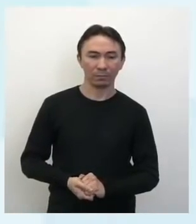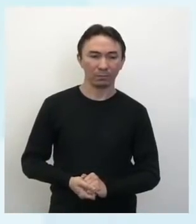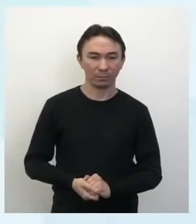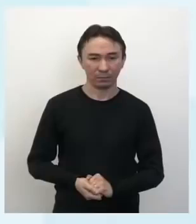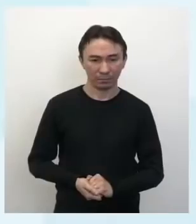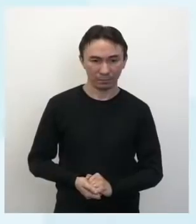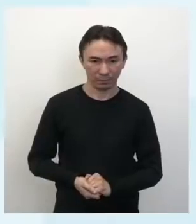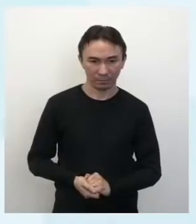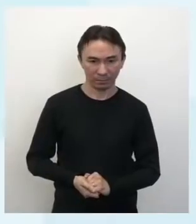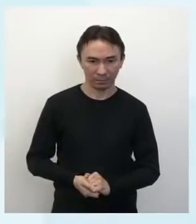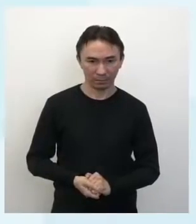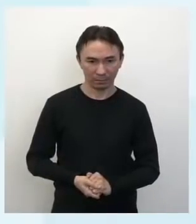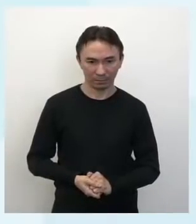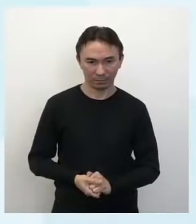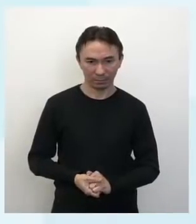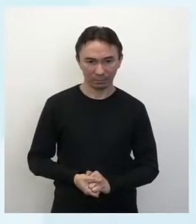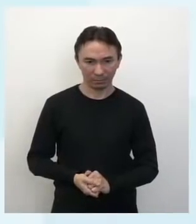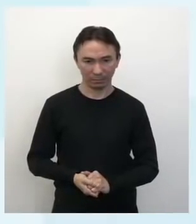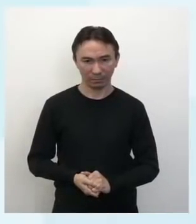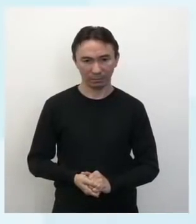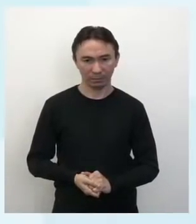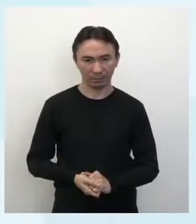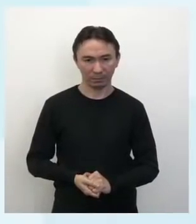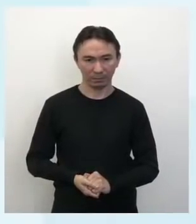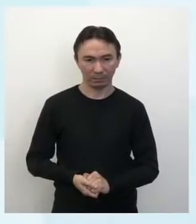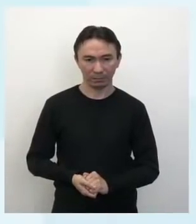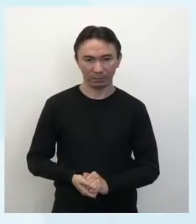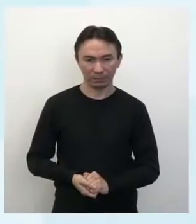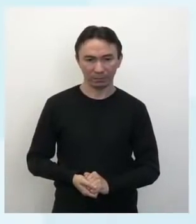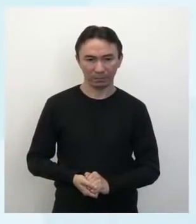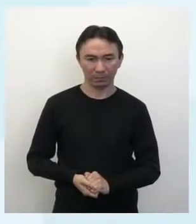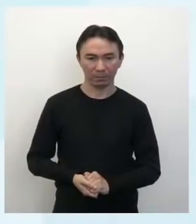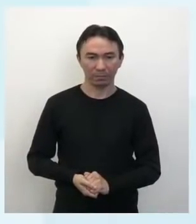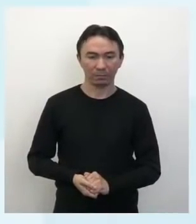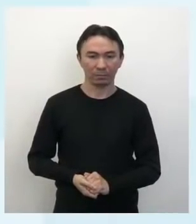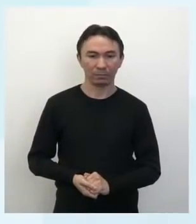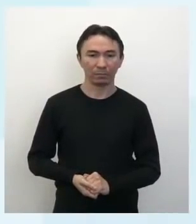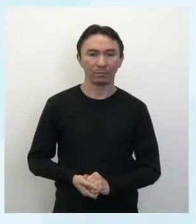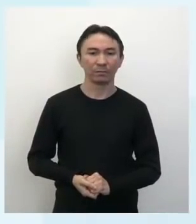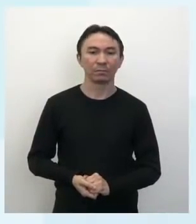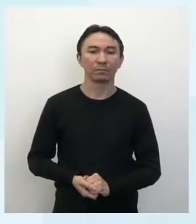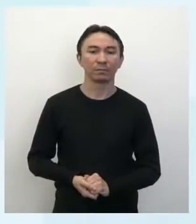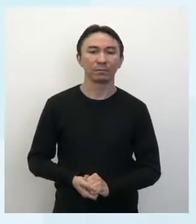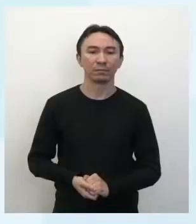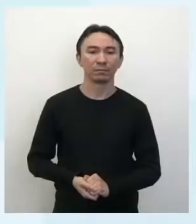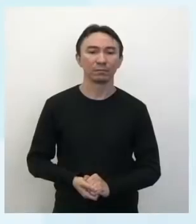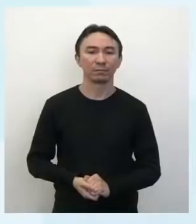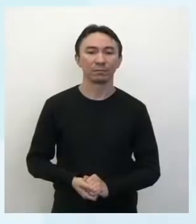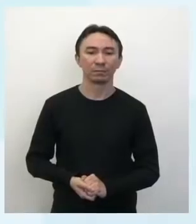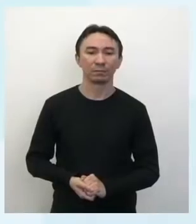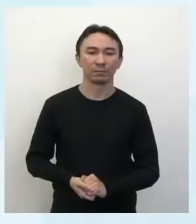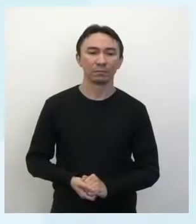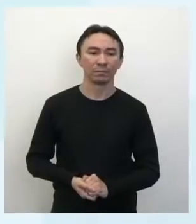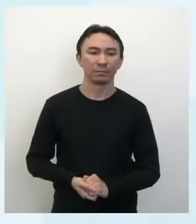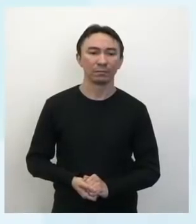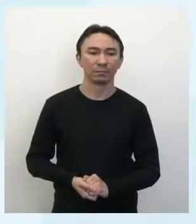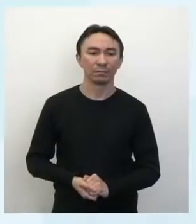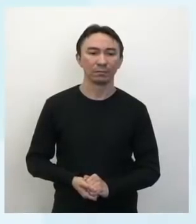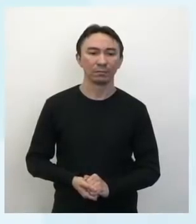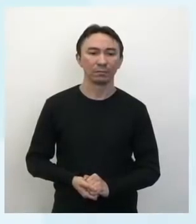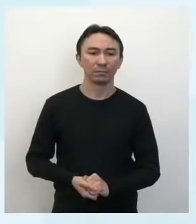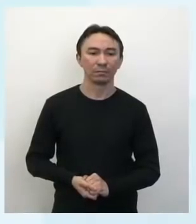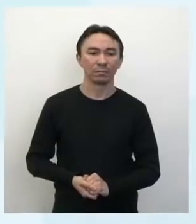unique animals. Many of the world's marsupials live in Australia. For example, kangaroos, koalas,